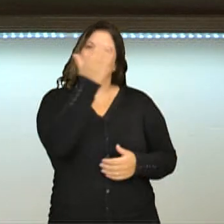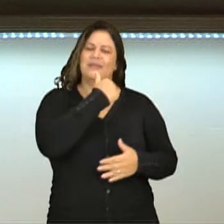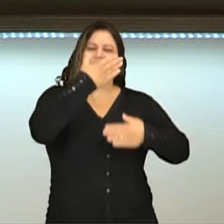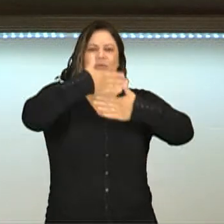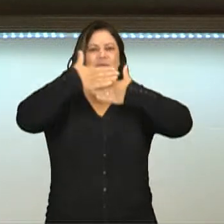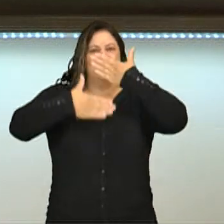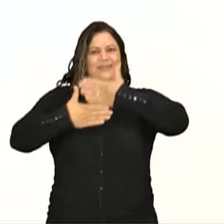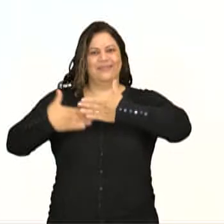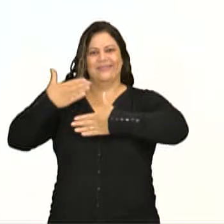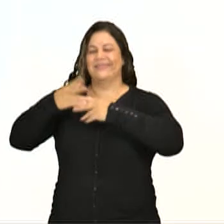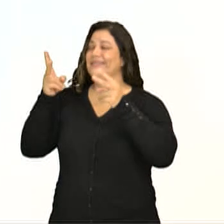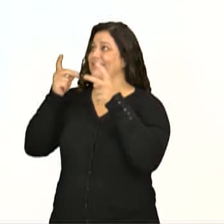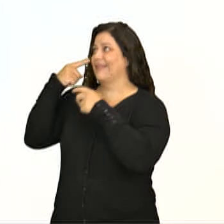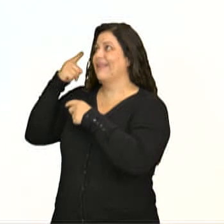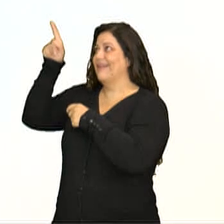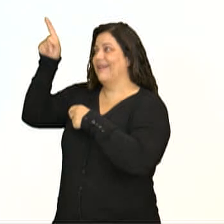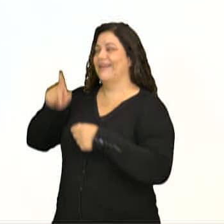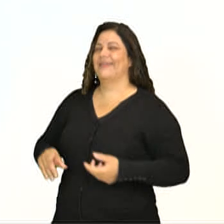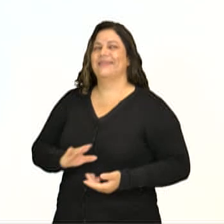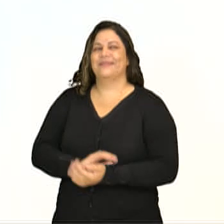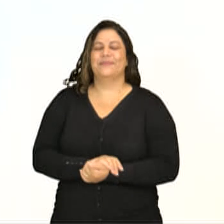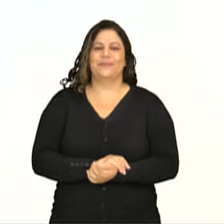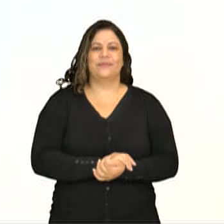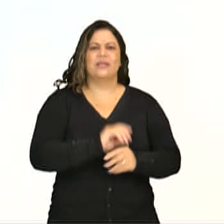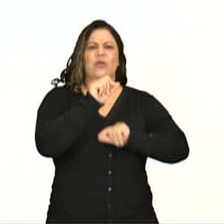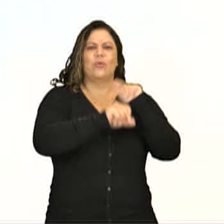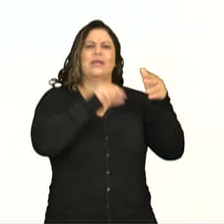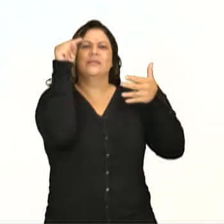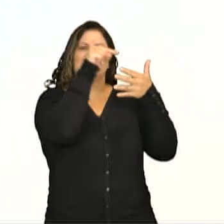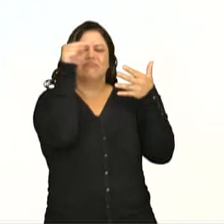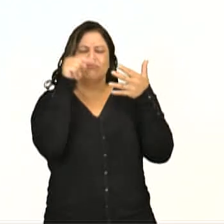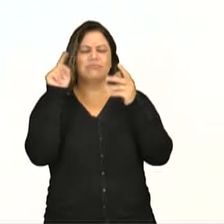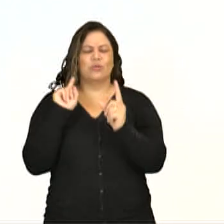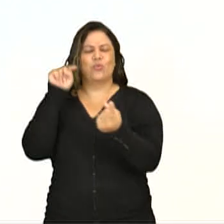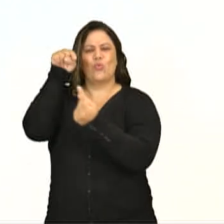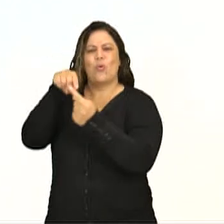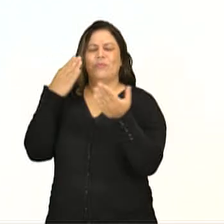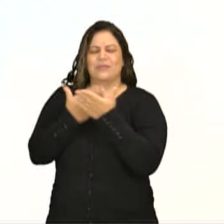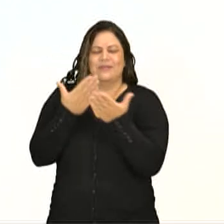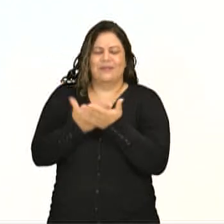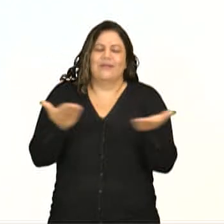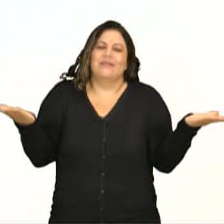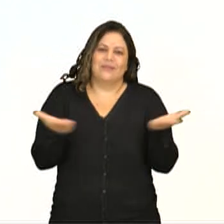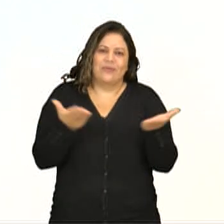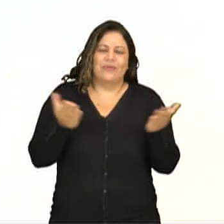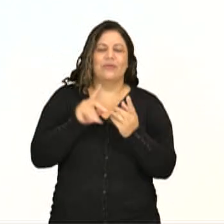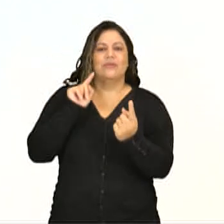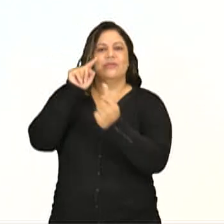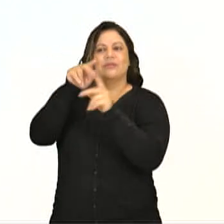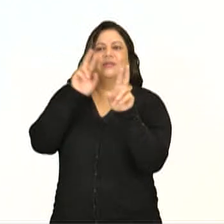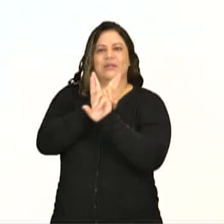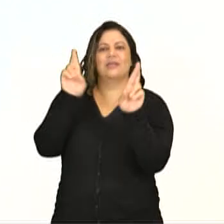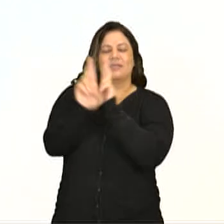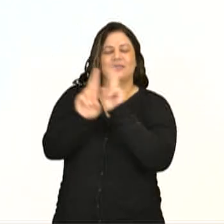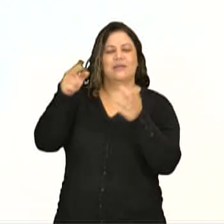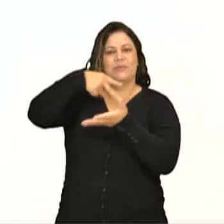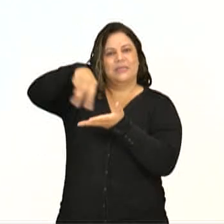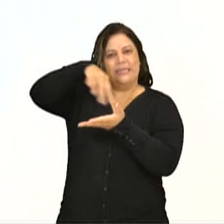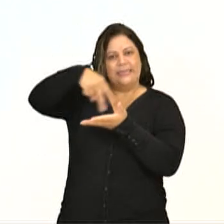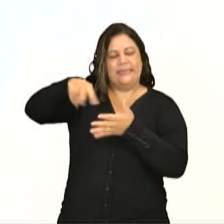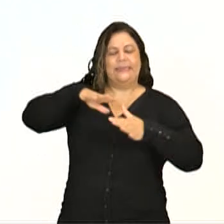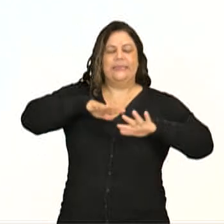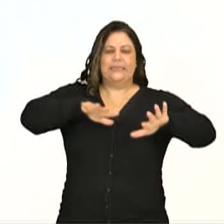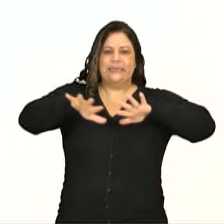slide. Então, quais que são os objetivos da nossa aula de hoje? Identificar as relações entre dança,